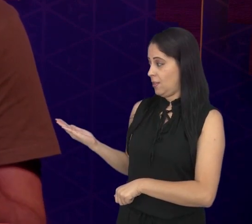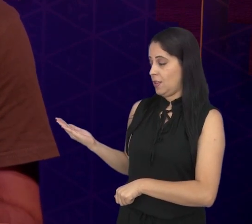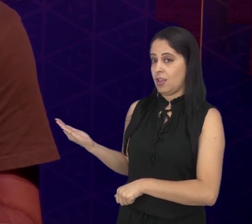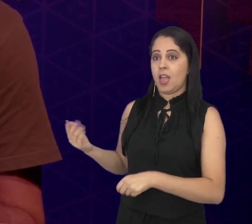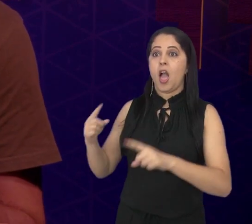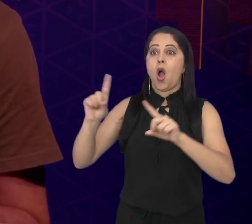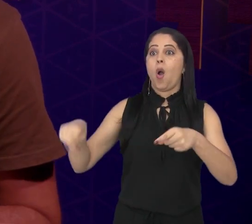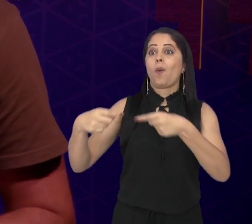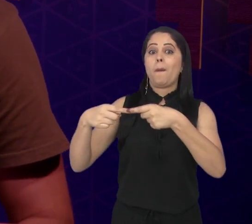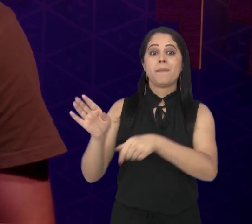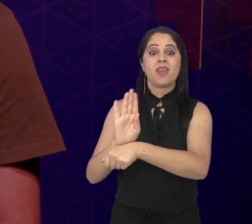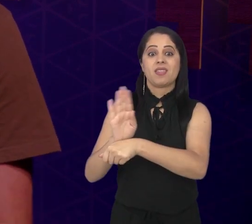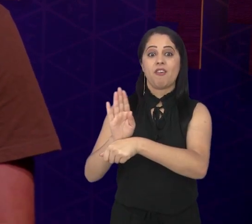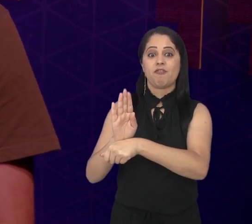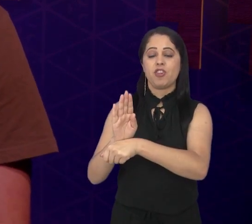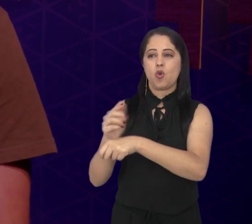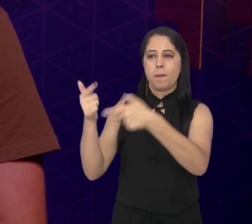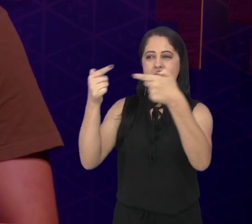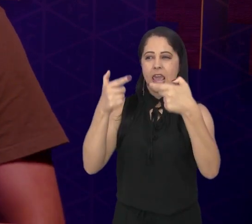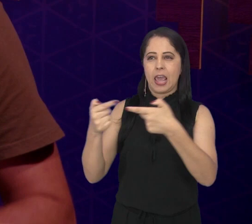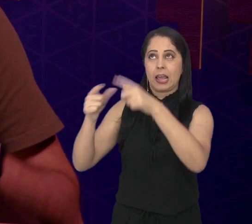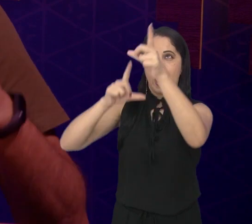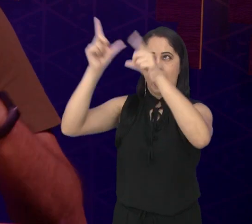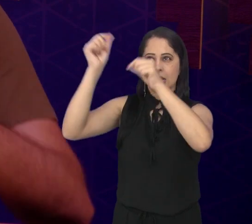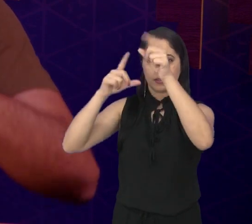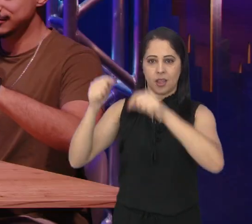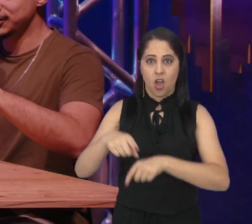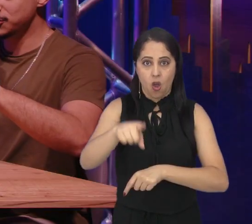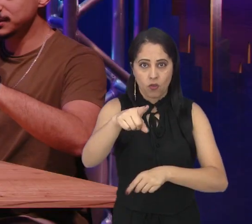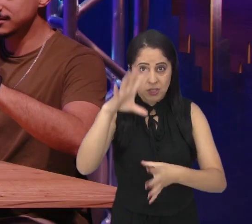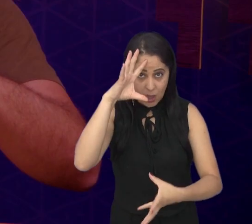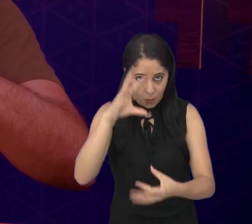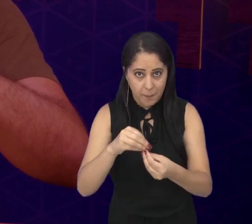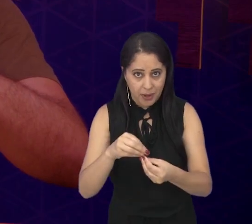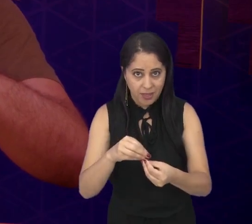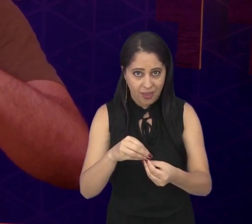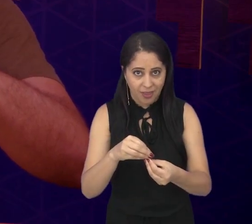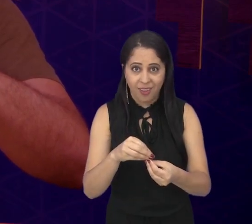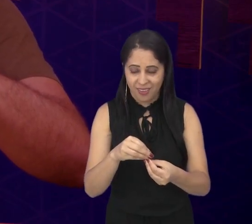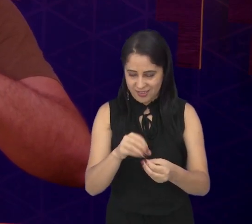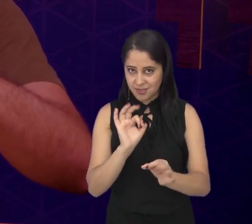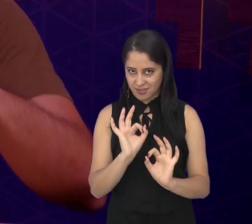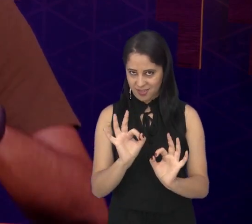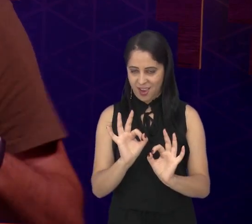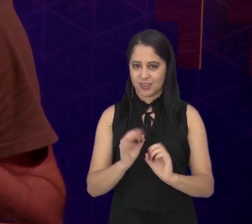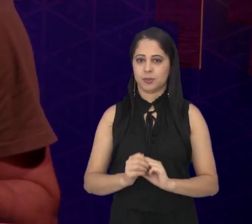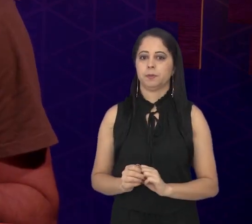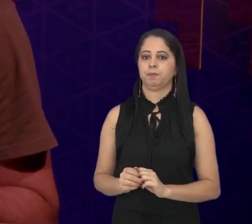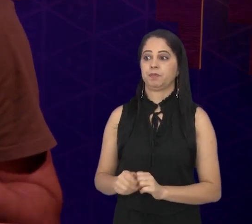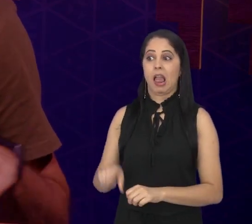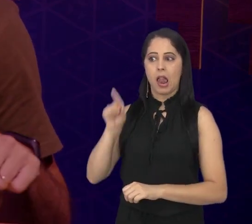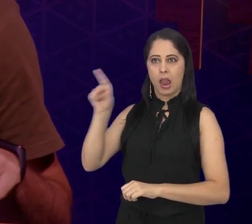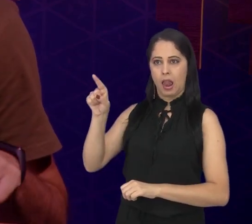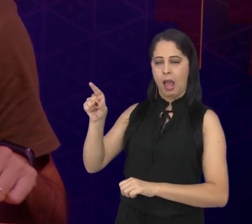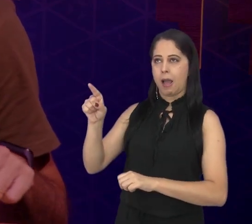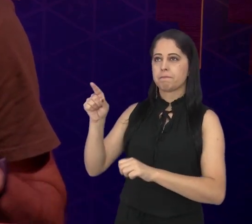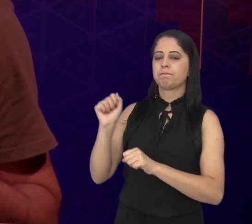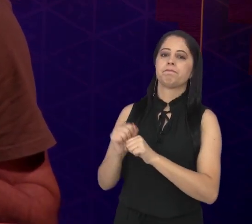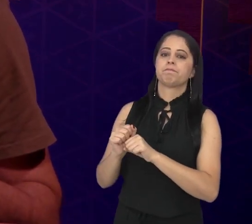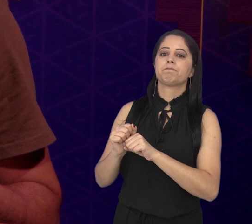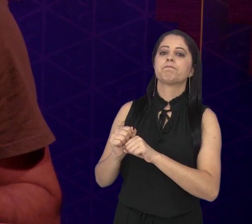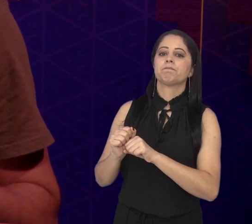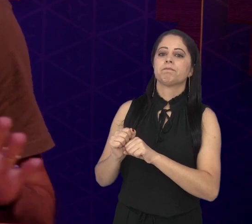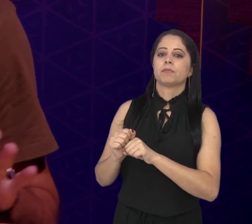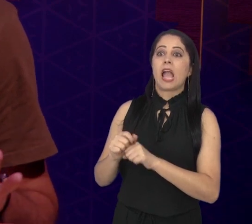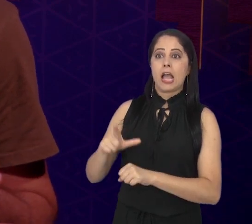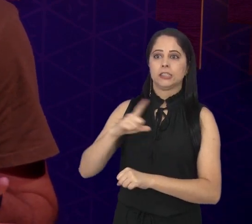em Star Wars. Olha só. Olha só, galera. Vem comigo que você vai entender. O Império Galáctico,